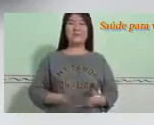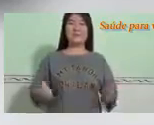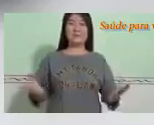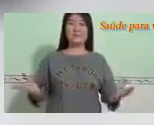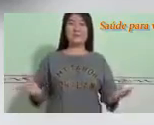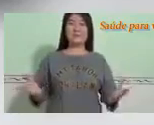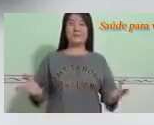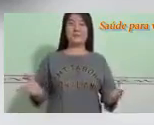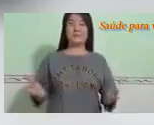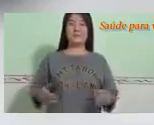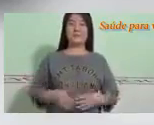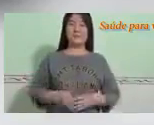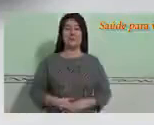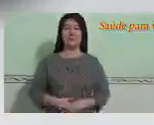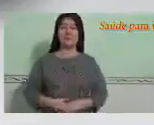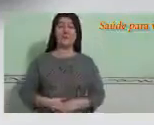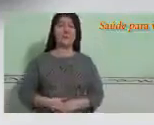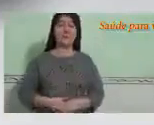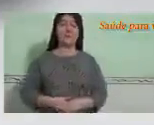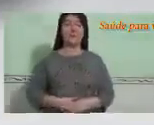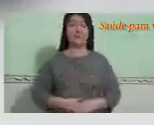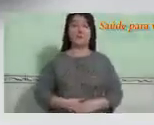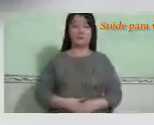sistema nervoso central.